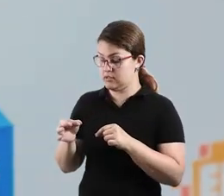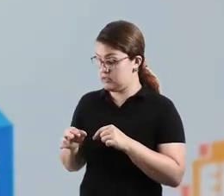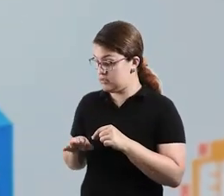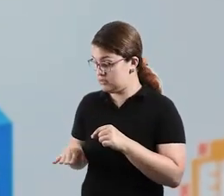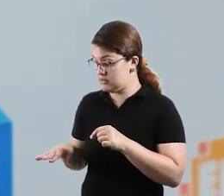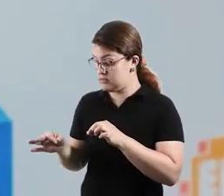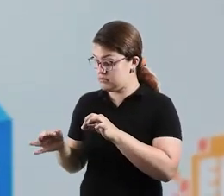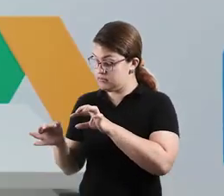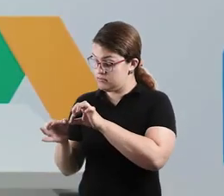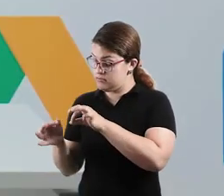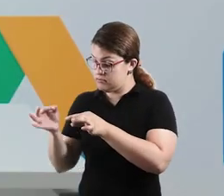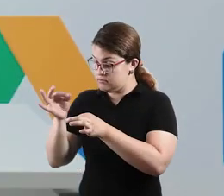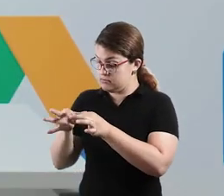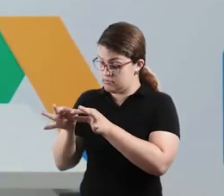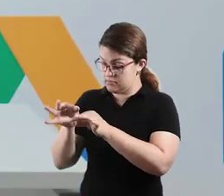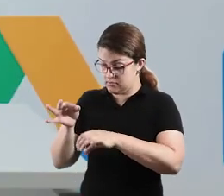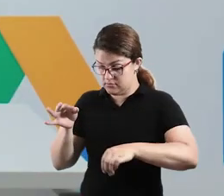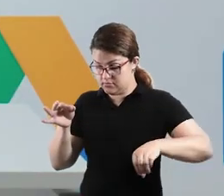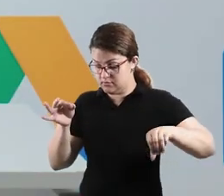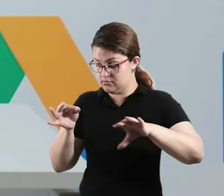os rolinhos